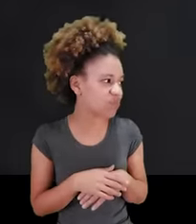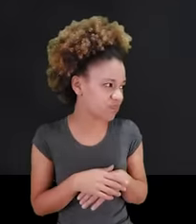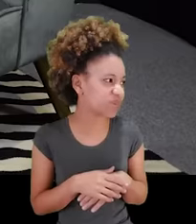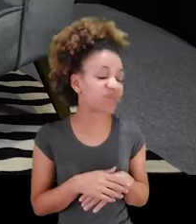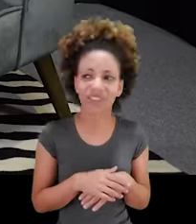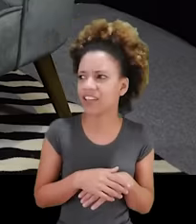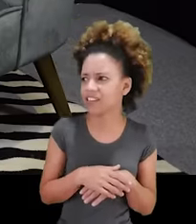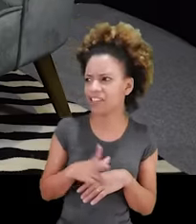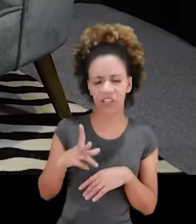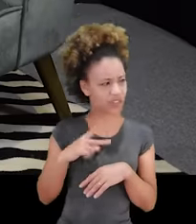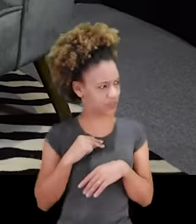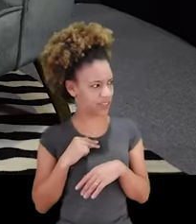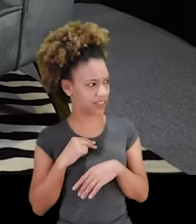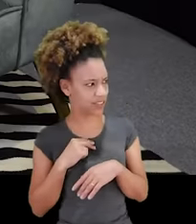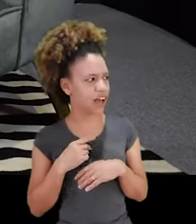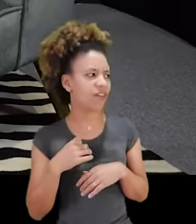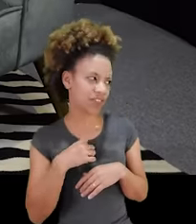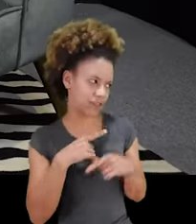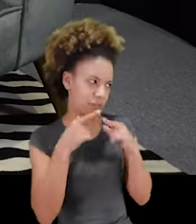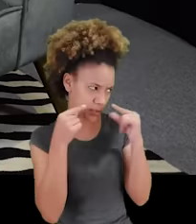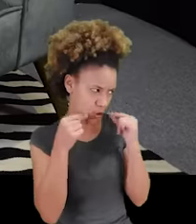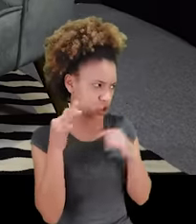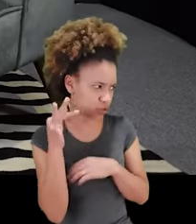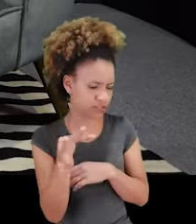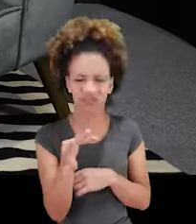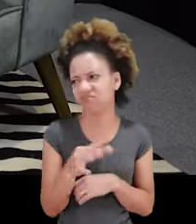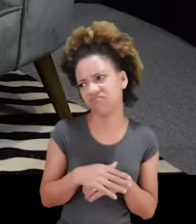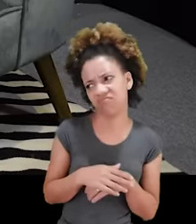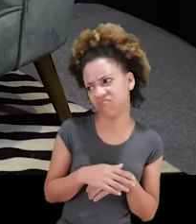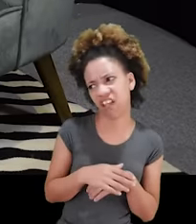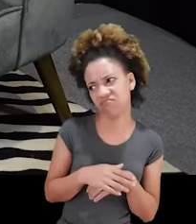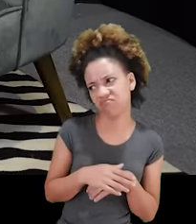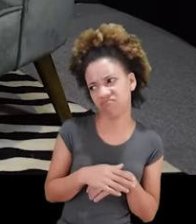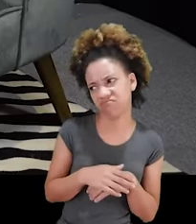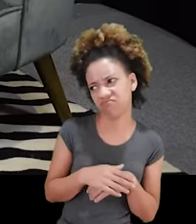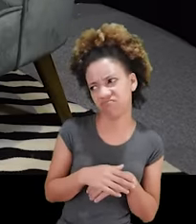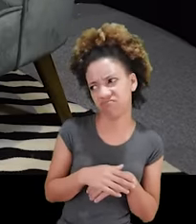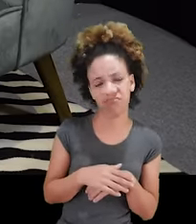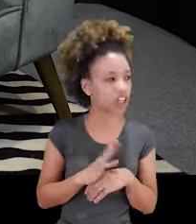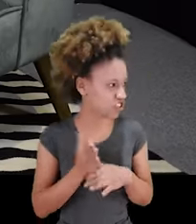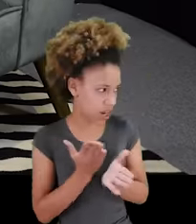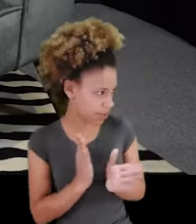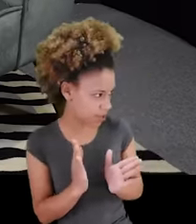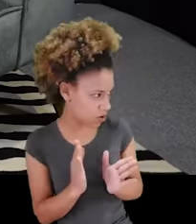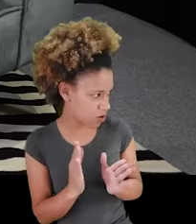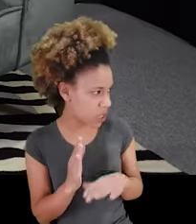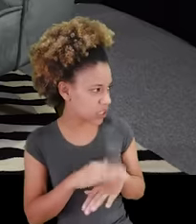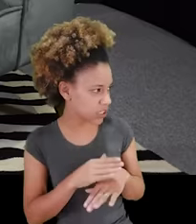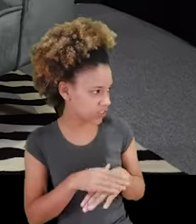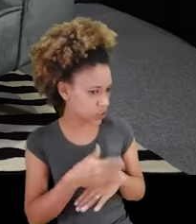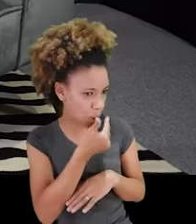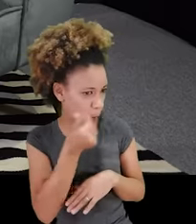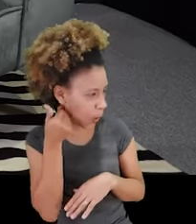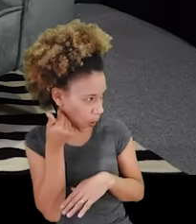e o conforto. Cara, Ana, você sabe que você vai ter bigode no futuro? Não. Ah, você eliminou? Você fez um Portugal